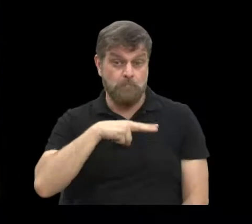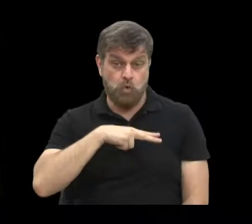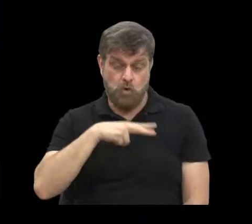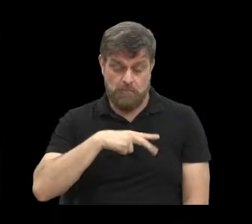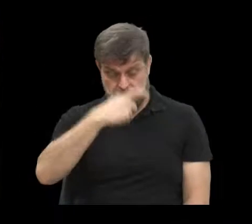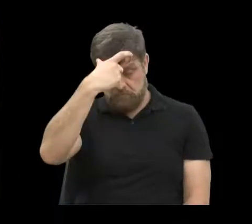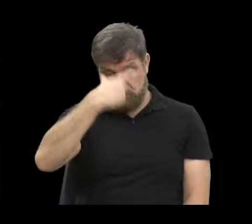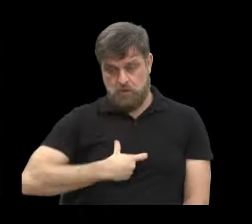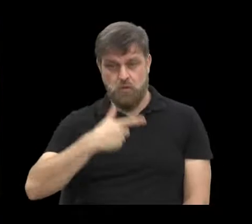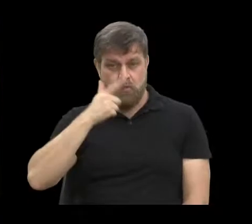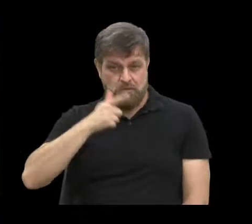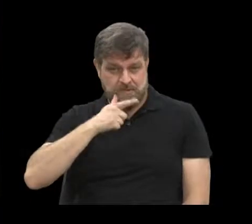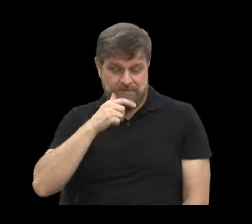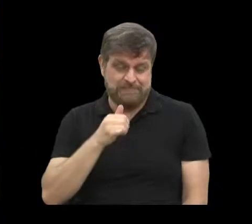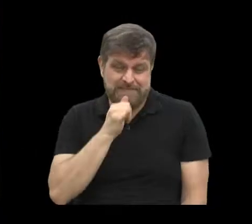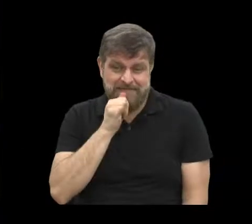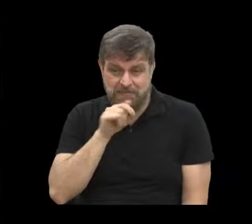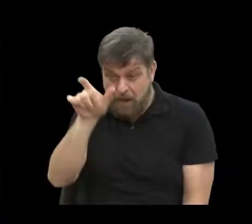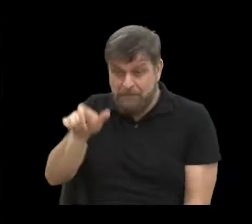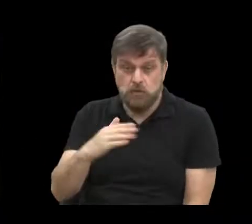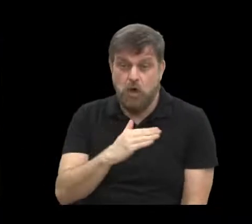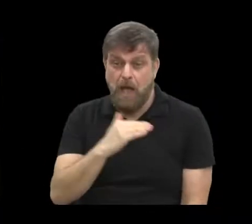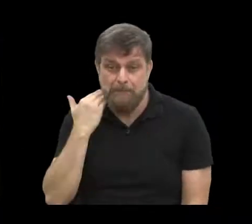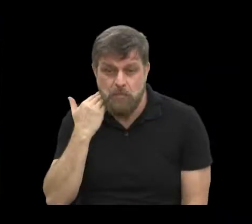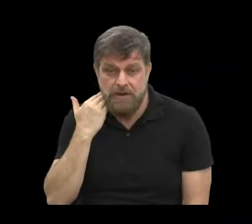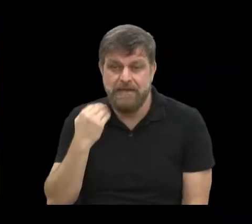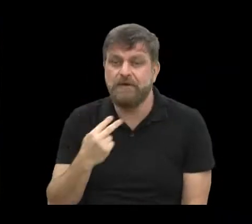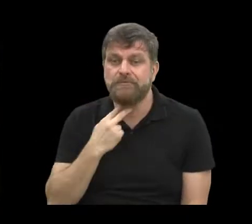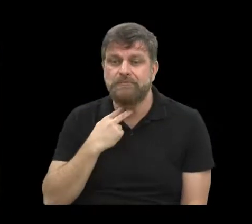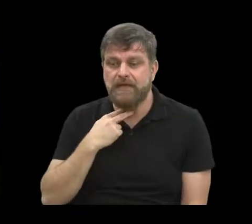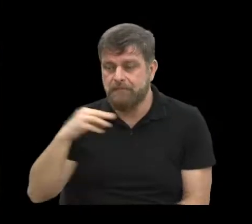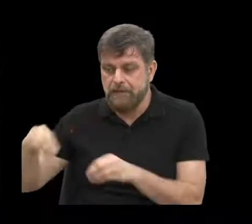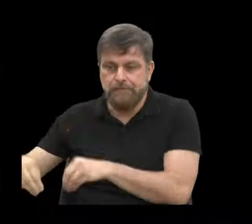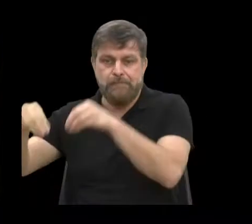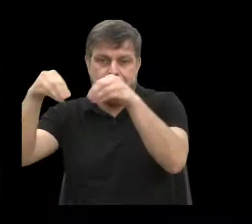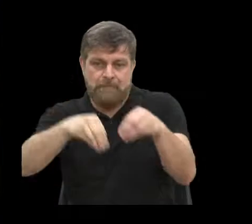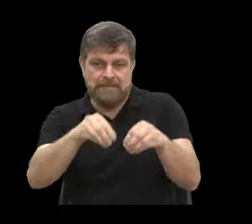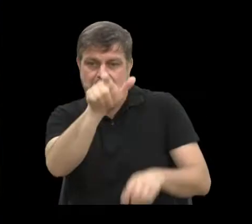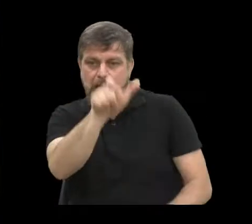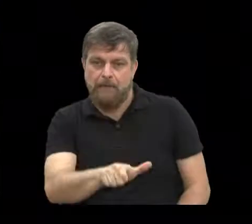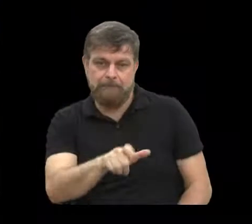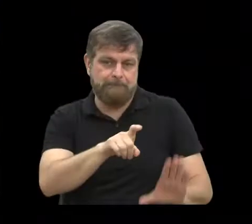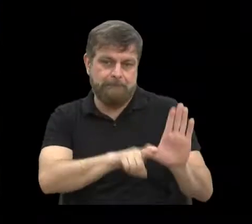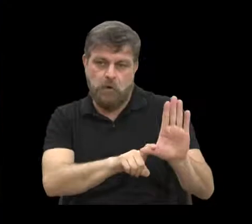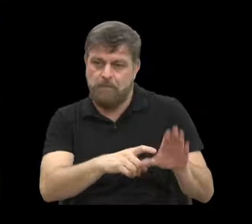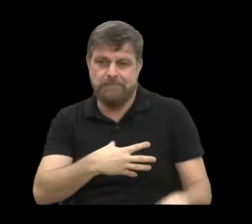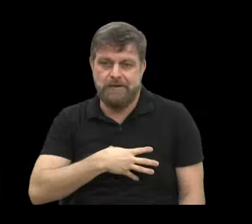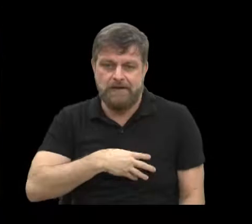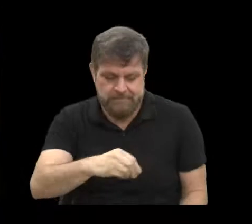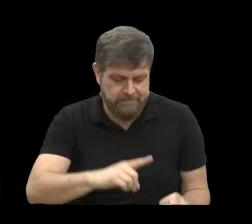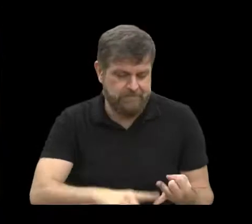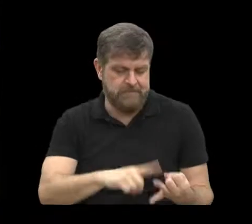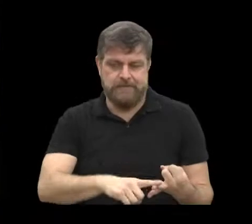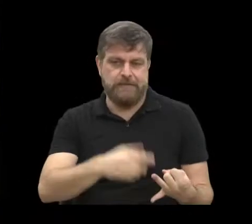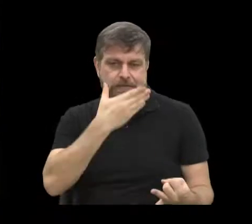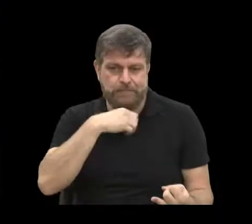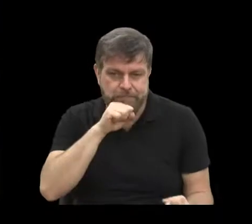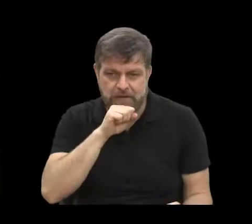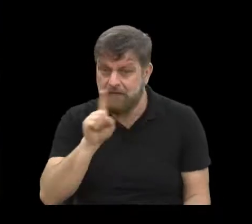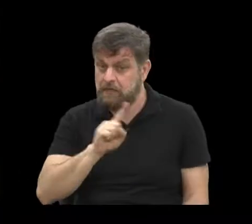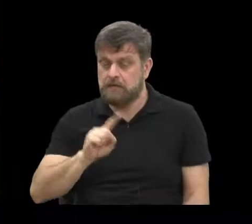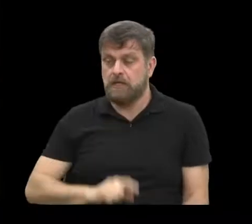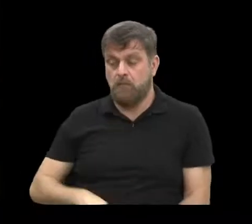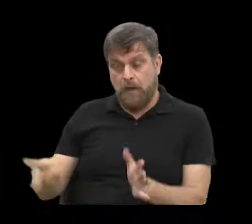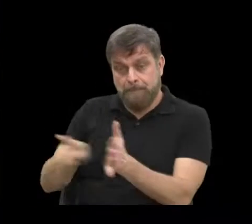né, falecer, é um benefício que não gera pensão para dependentes, se houver, tá ok? Então, aquilo